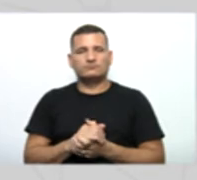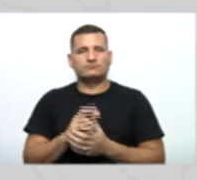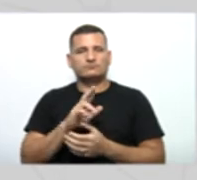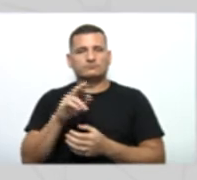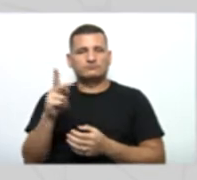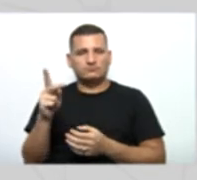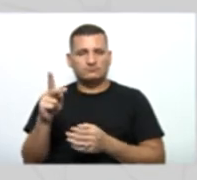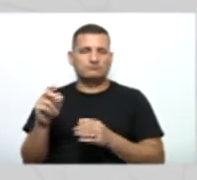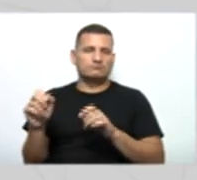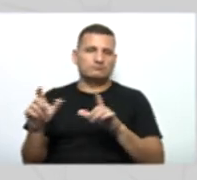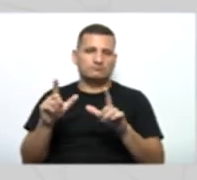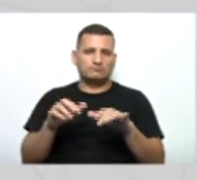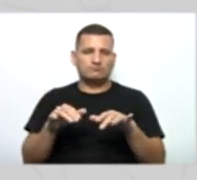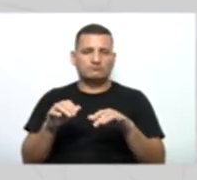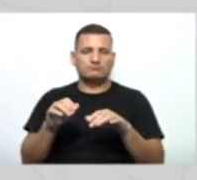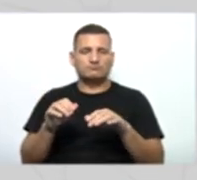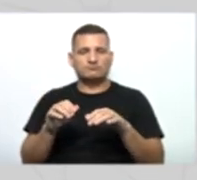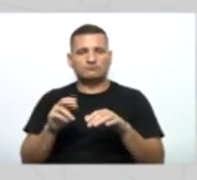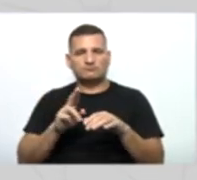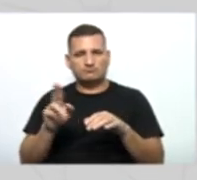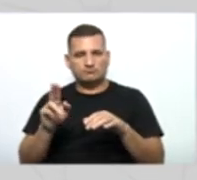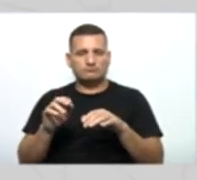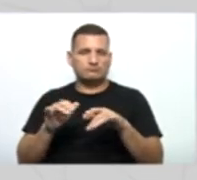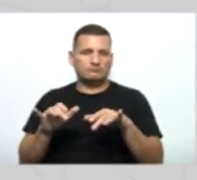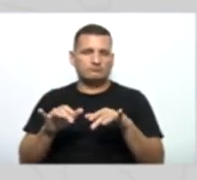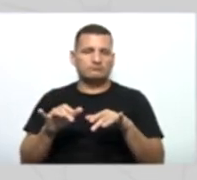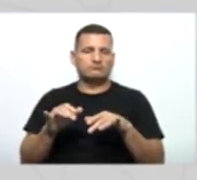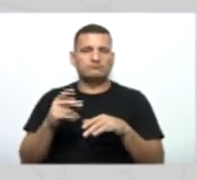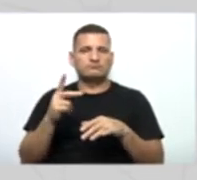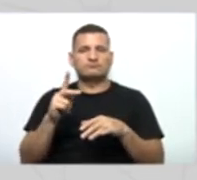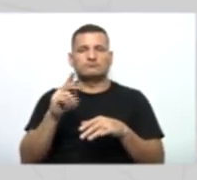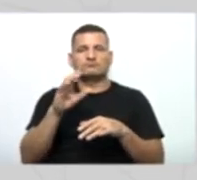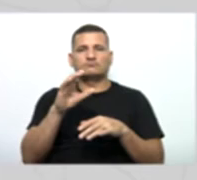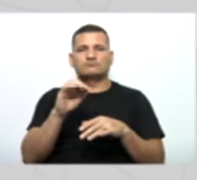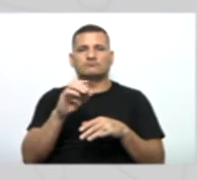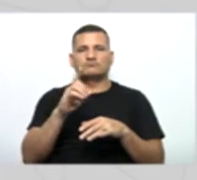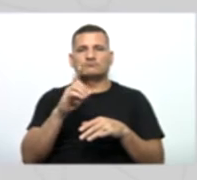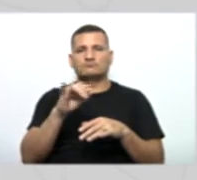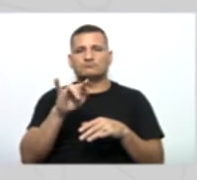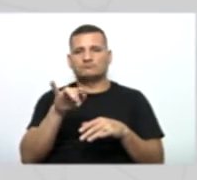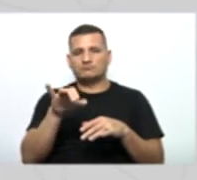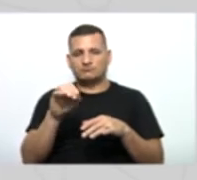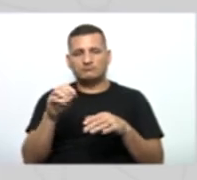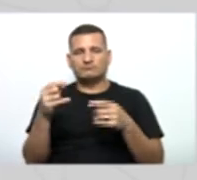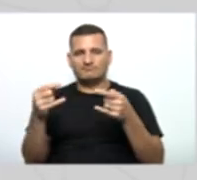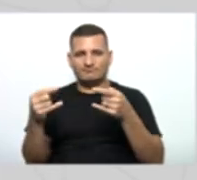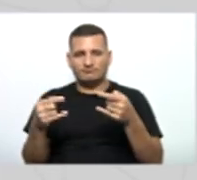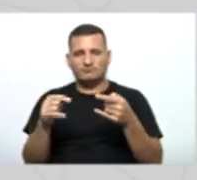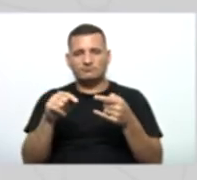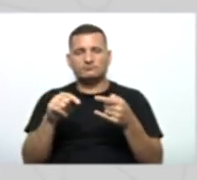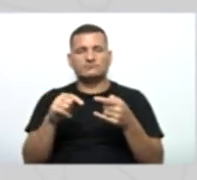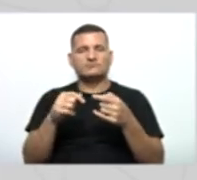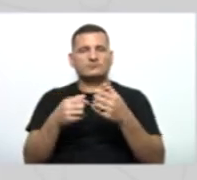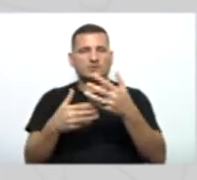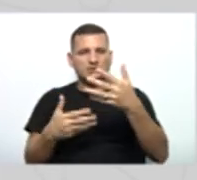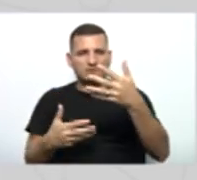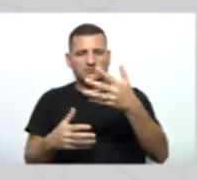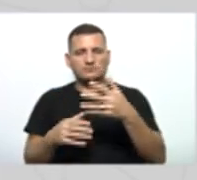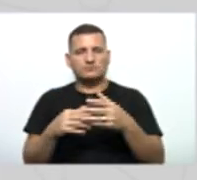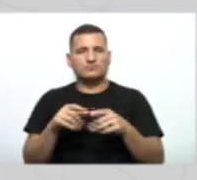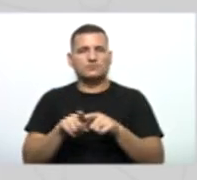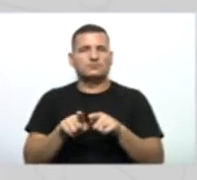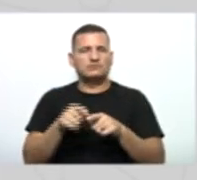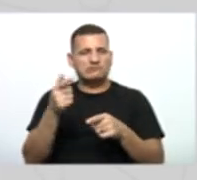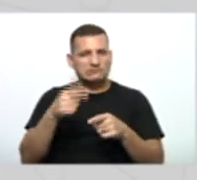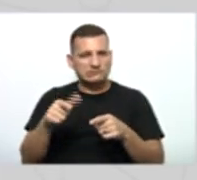seu nome, insira na lista. Digite seu nome. Então seu código vai ficar repetitivo e vai ficar muito grande. Então, qual que seria a